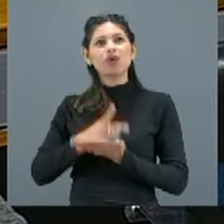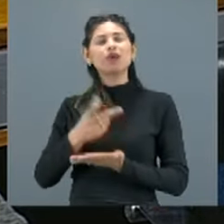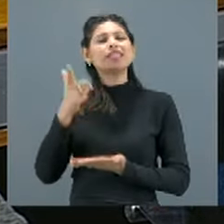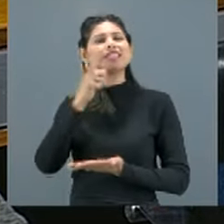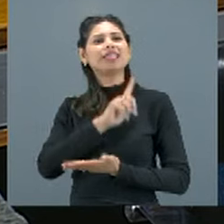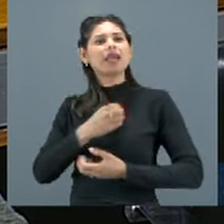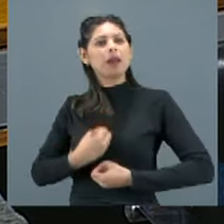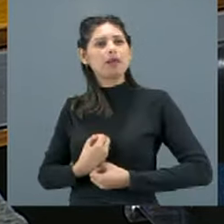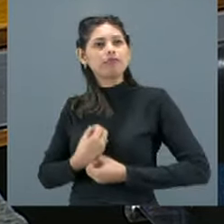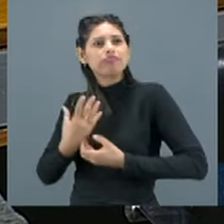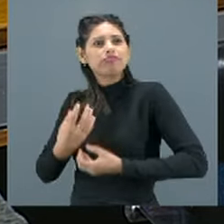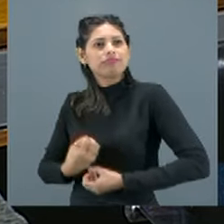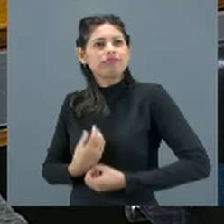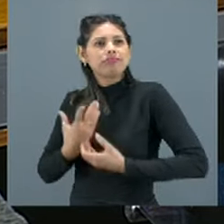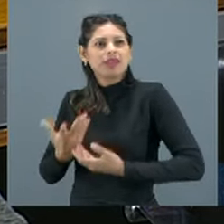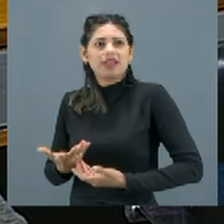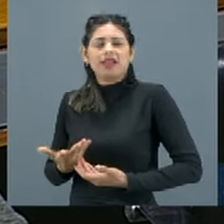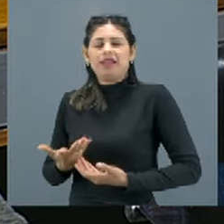forma que estão expressando,